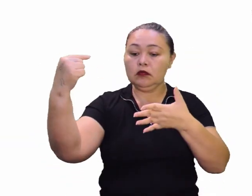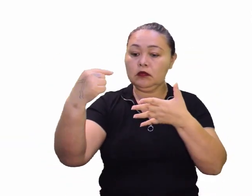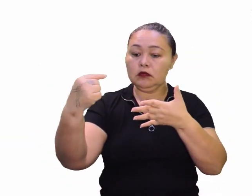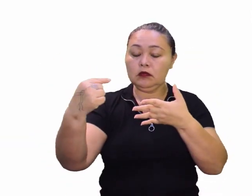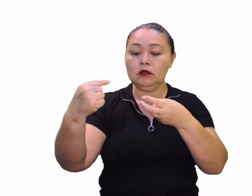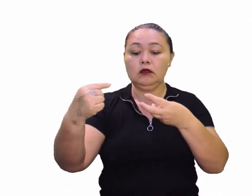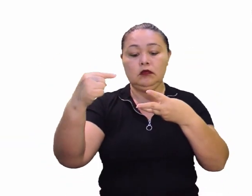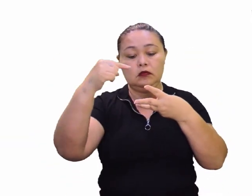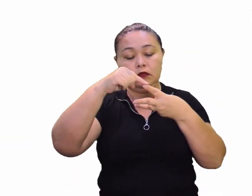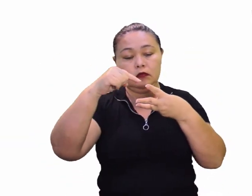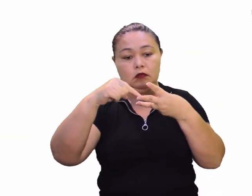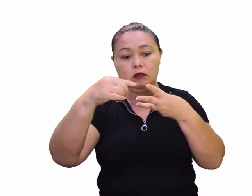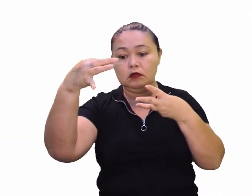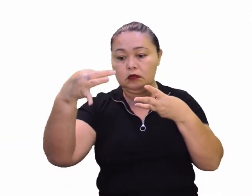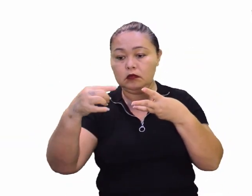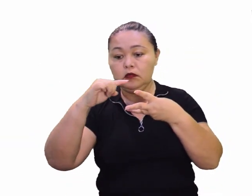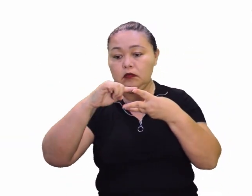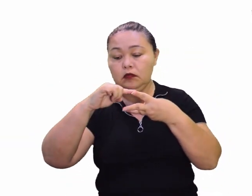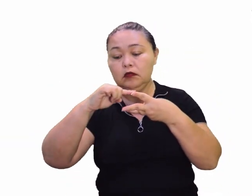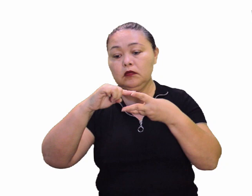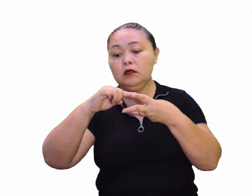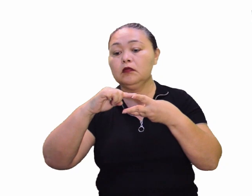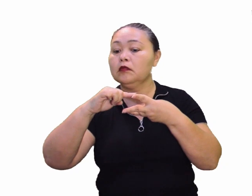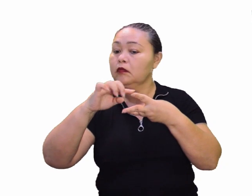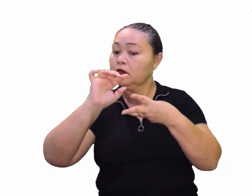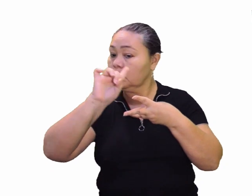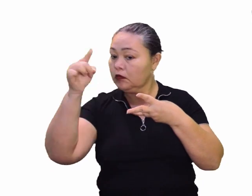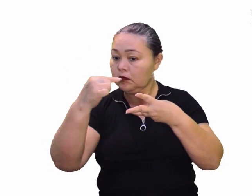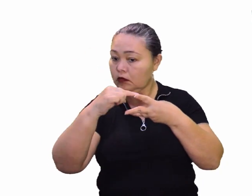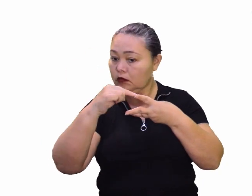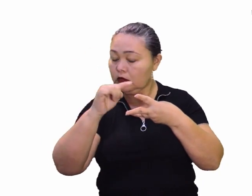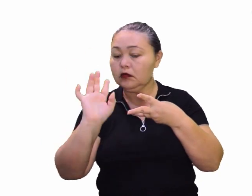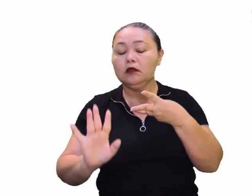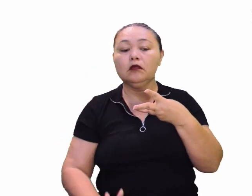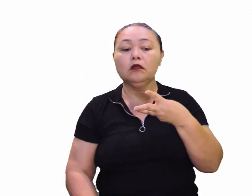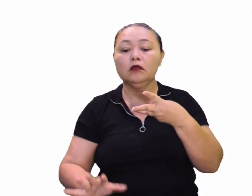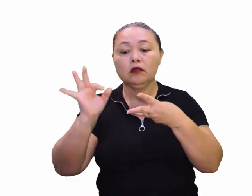afirmativas corretas são A, apenas a 1.